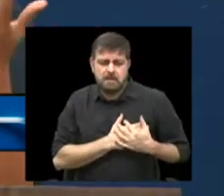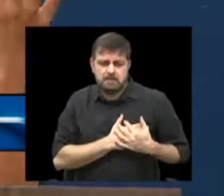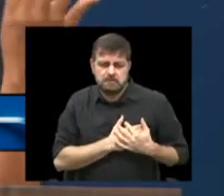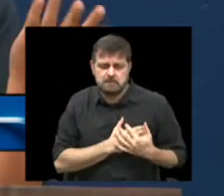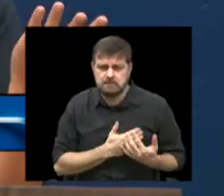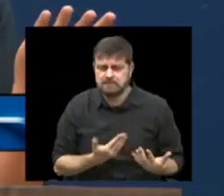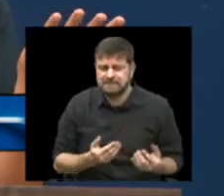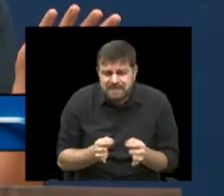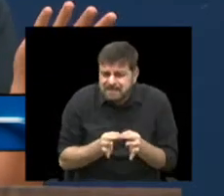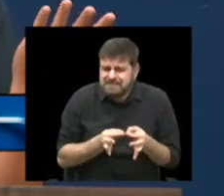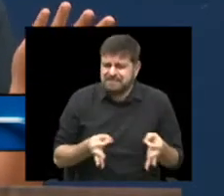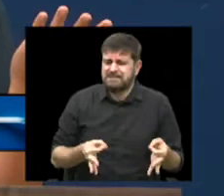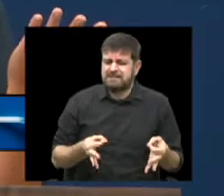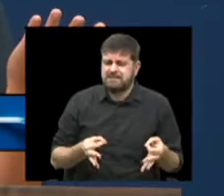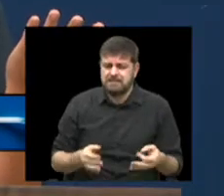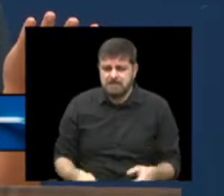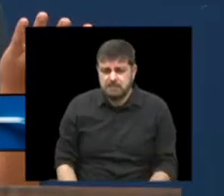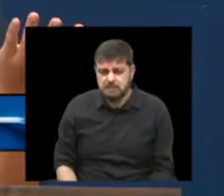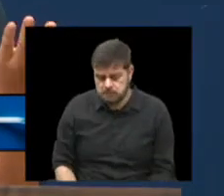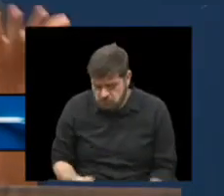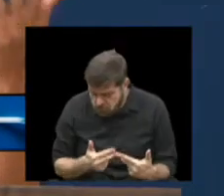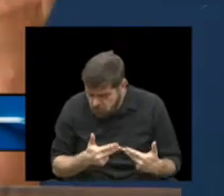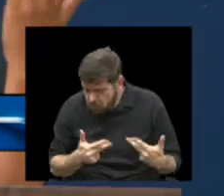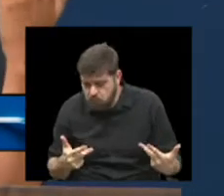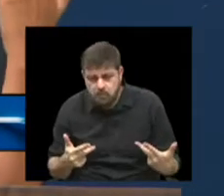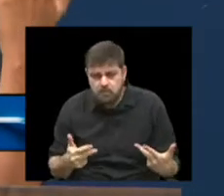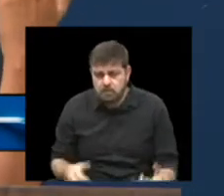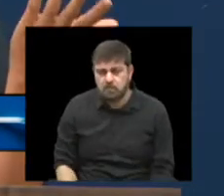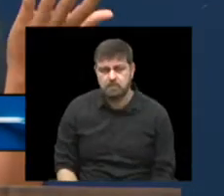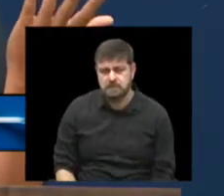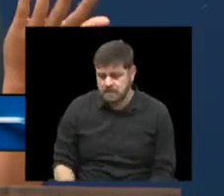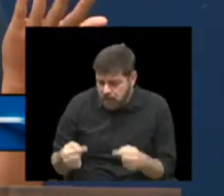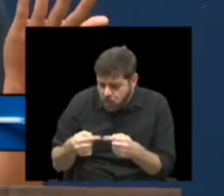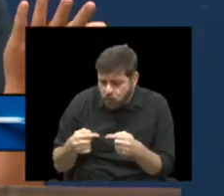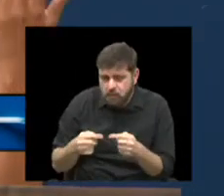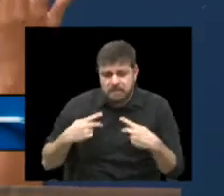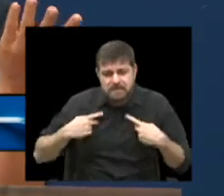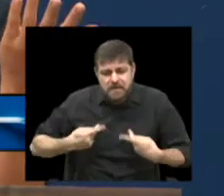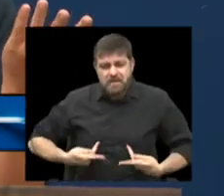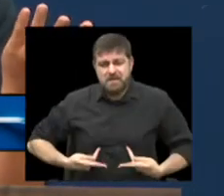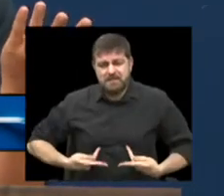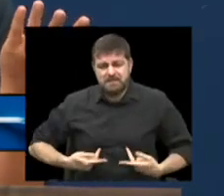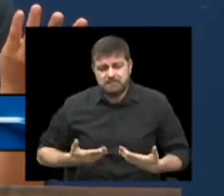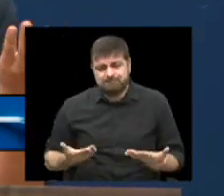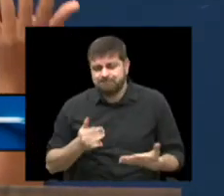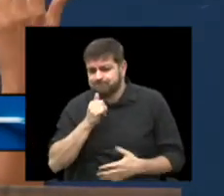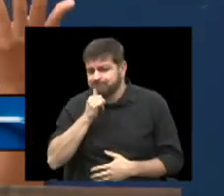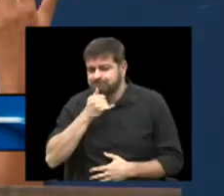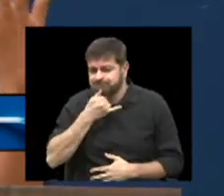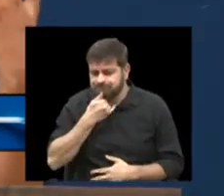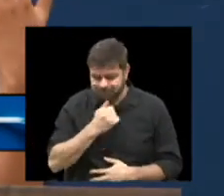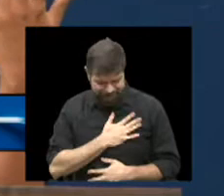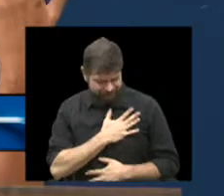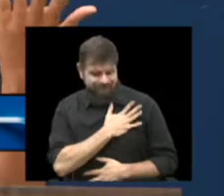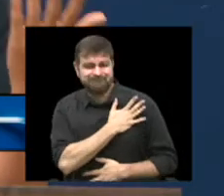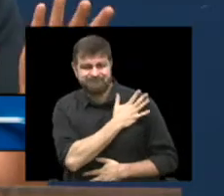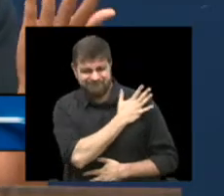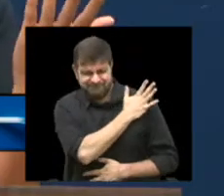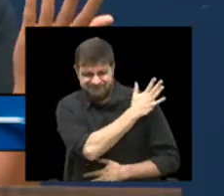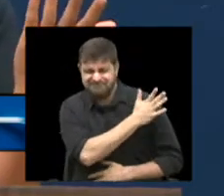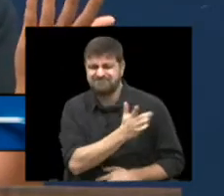Uma coisa tão simples, uma coisa tão inerentemente humana, mas que infelizmente ainda é muito alvo